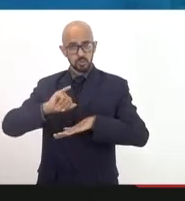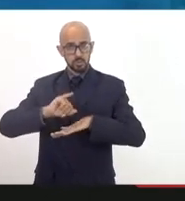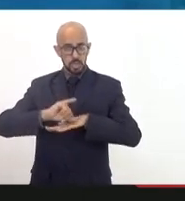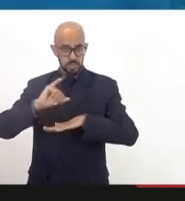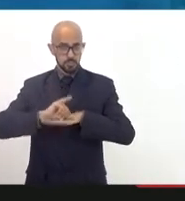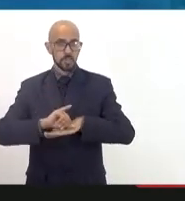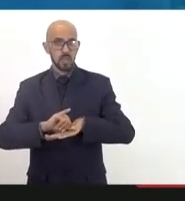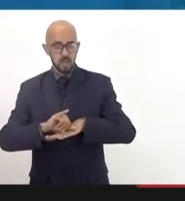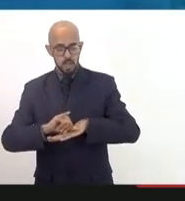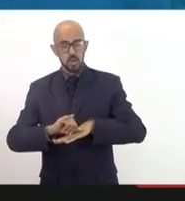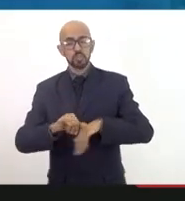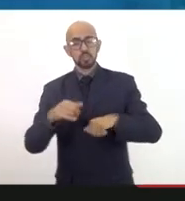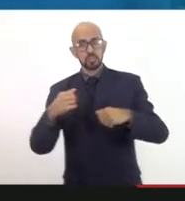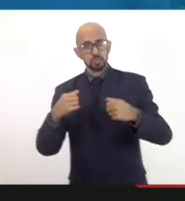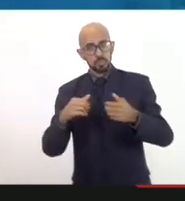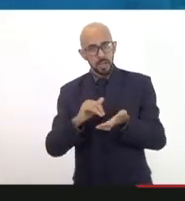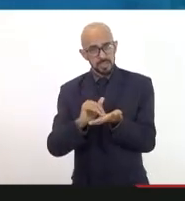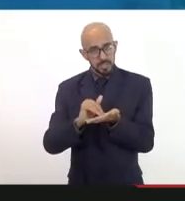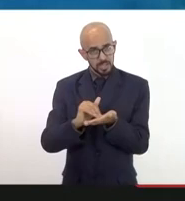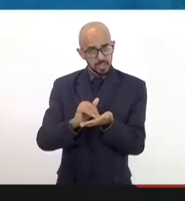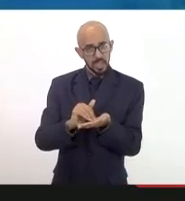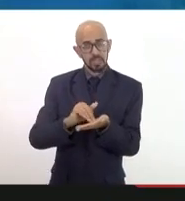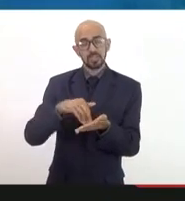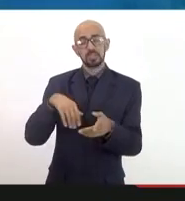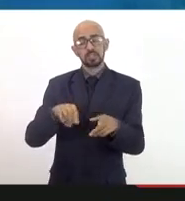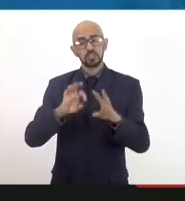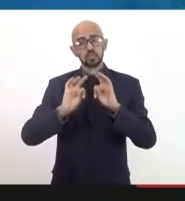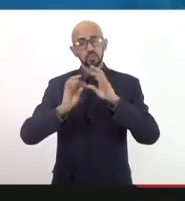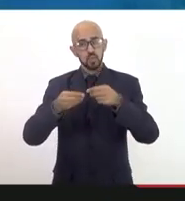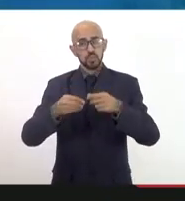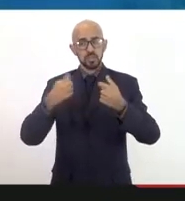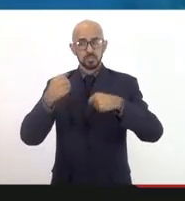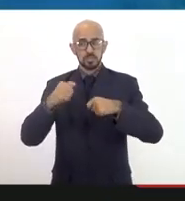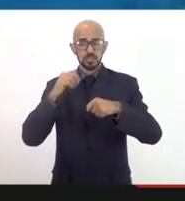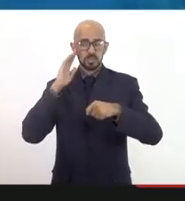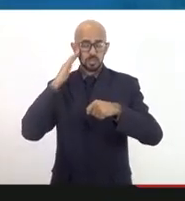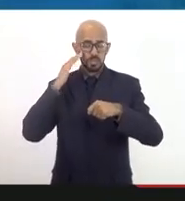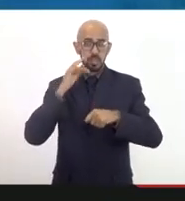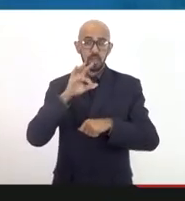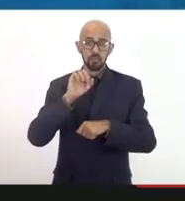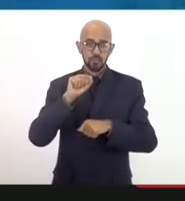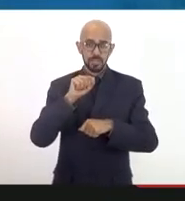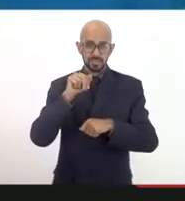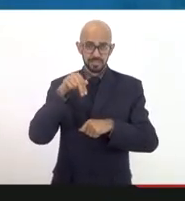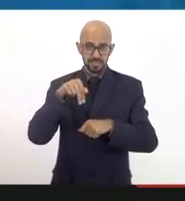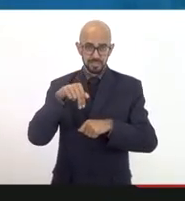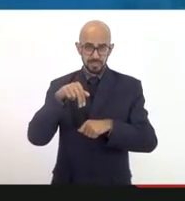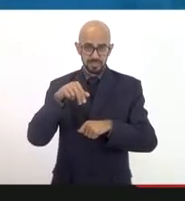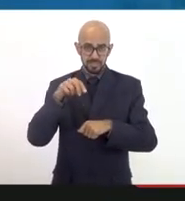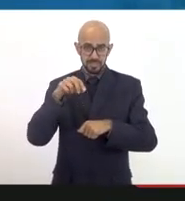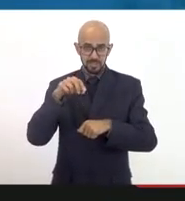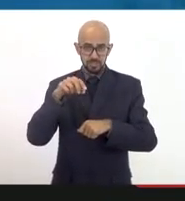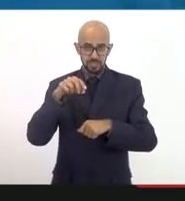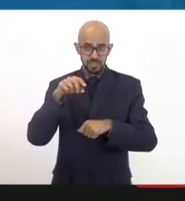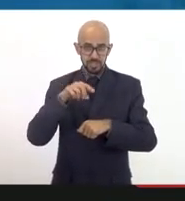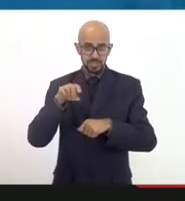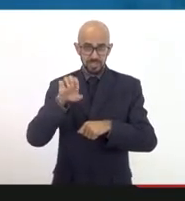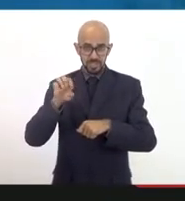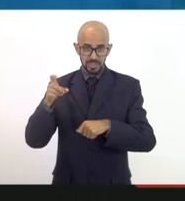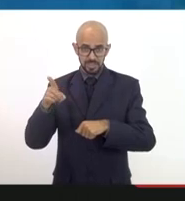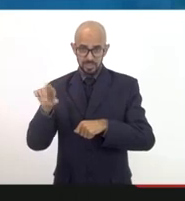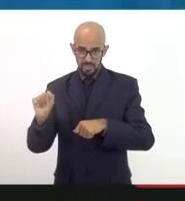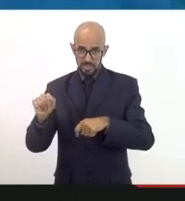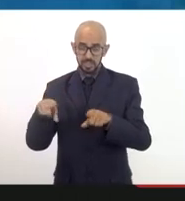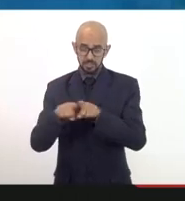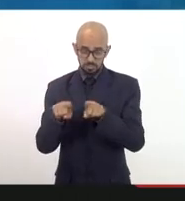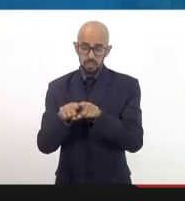Ambiente discuta mais sobre isso com a gente, que a Secretaria de Fazenda entenda da necessidade de recursos para isso, independente de estarmos numa crise, numa pandemia enorme como essa.